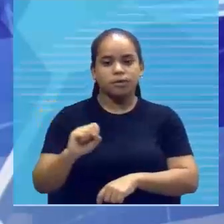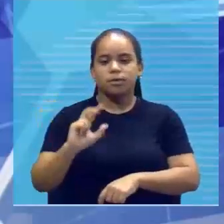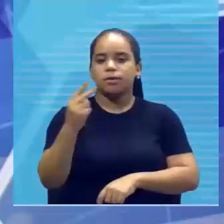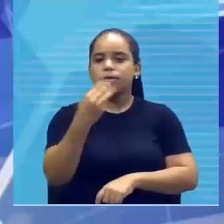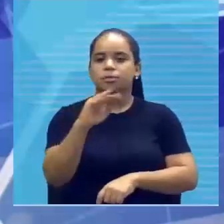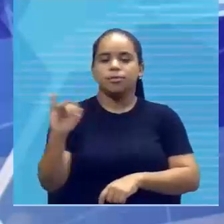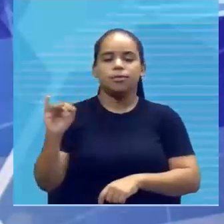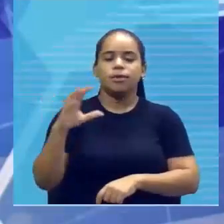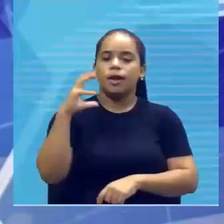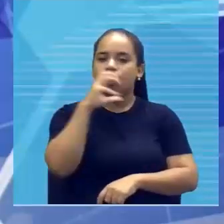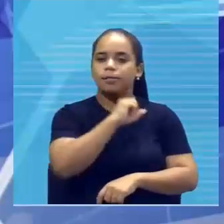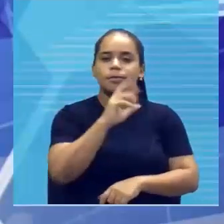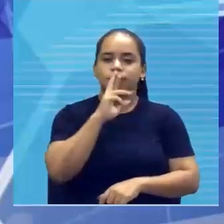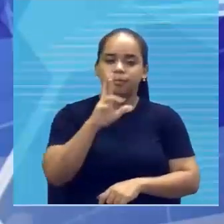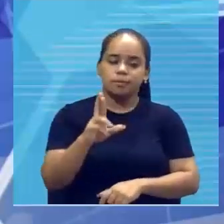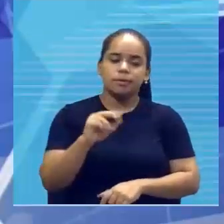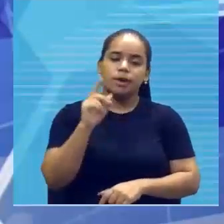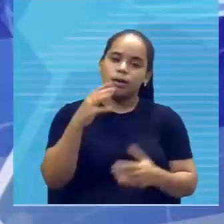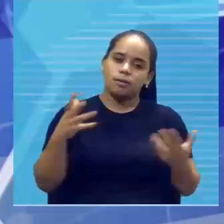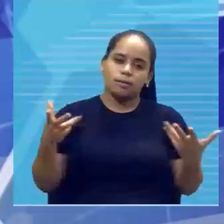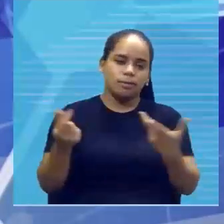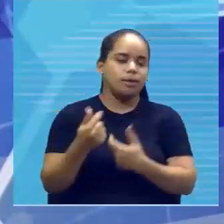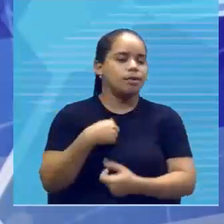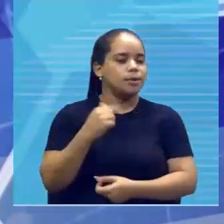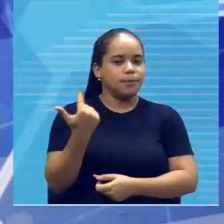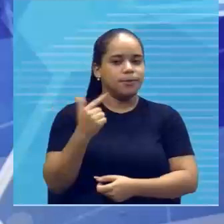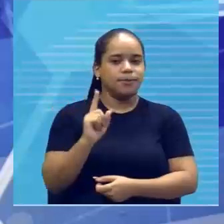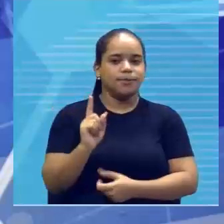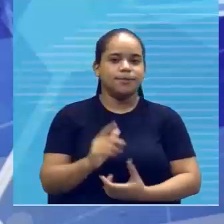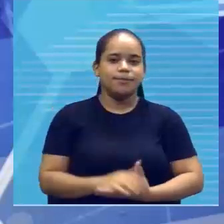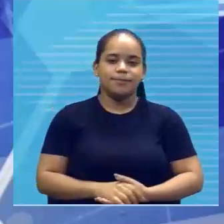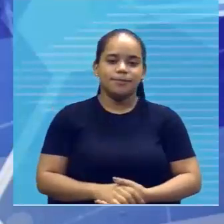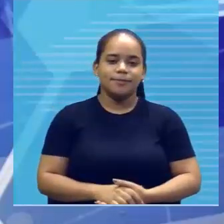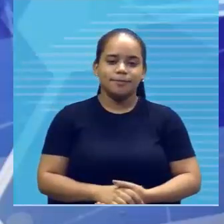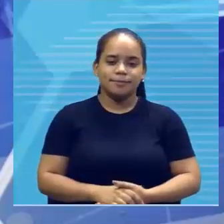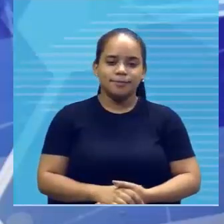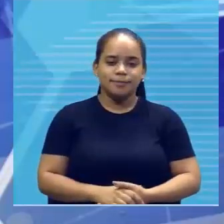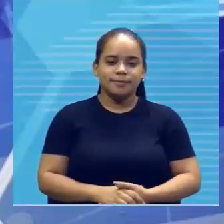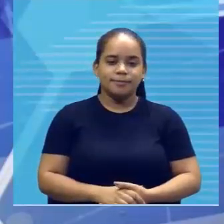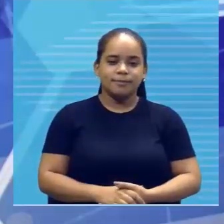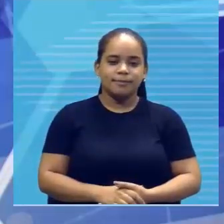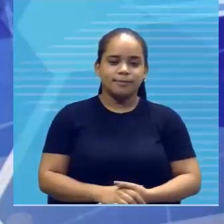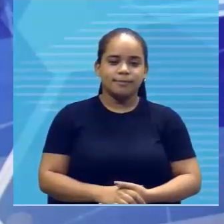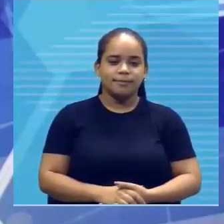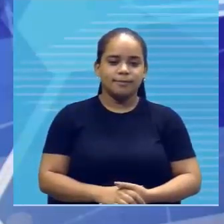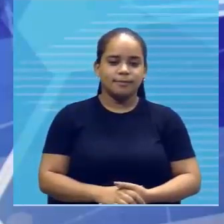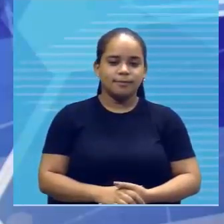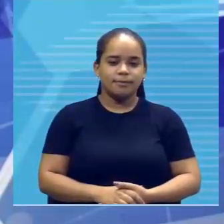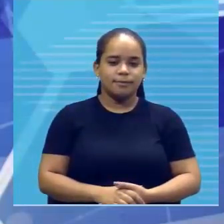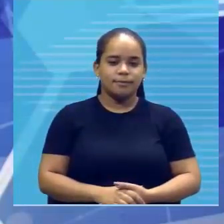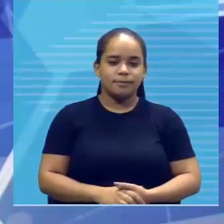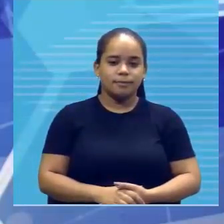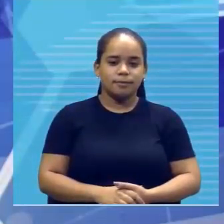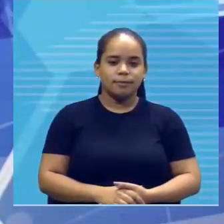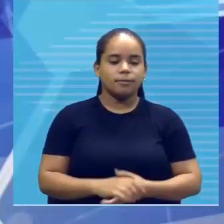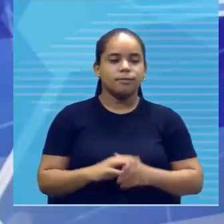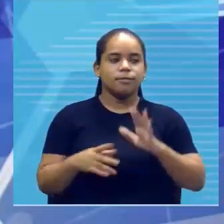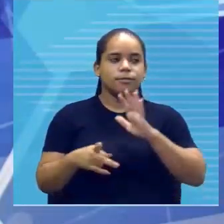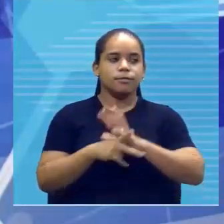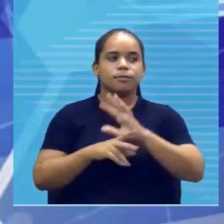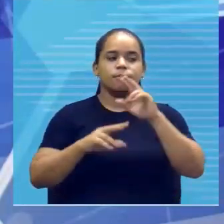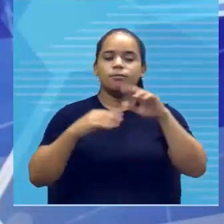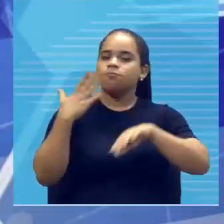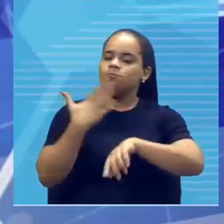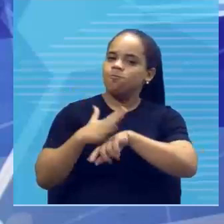2.300 aquela habilidade ela eu não tenho não viu é aquilo ali é